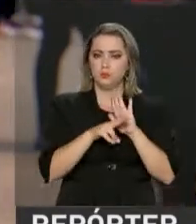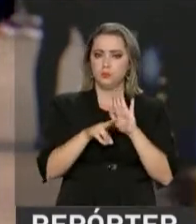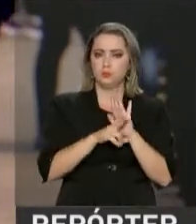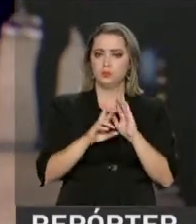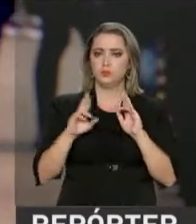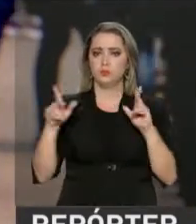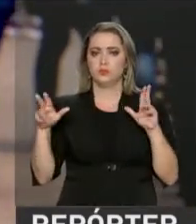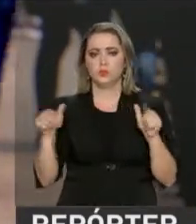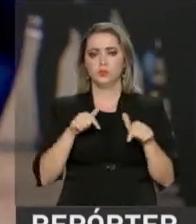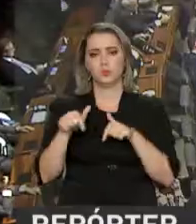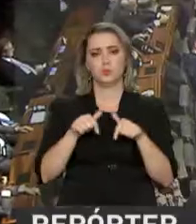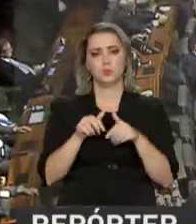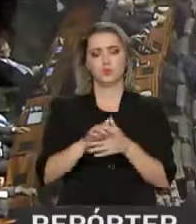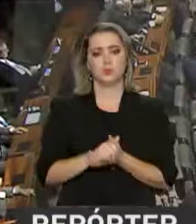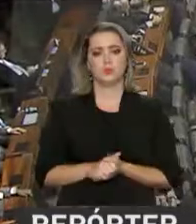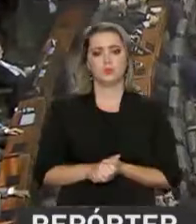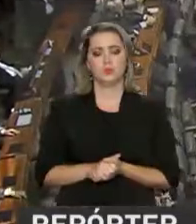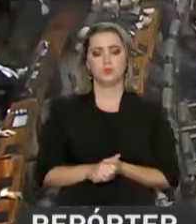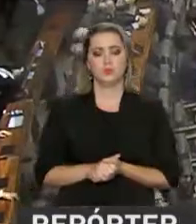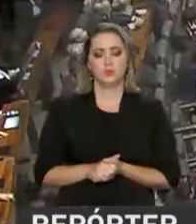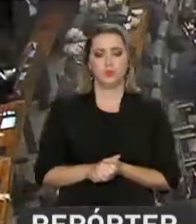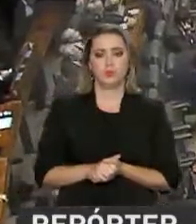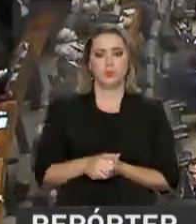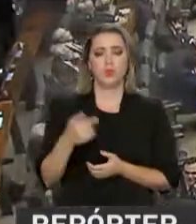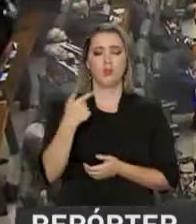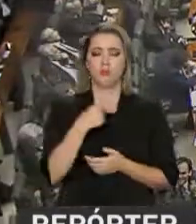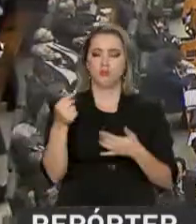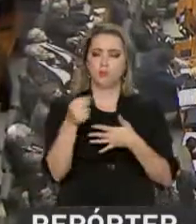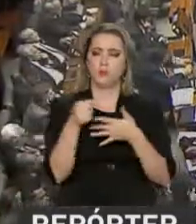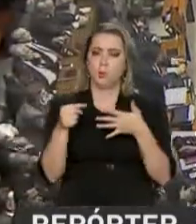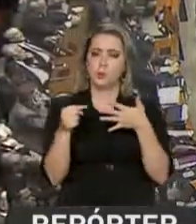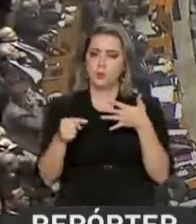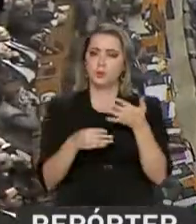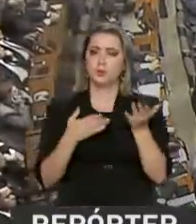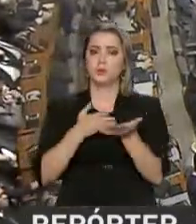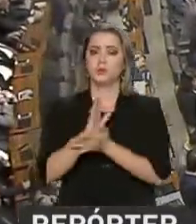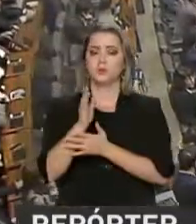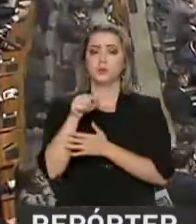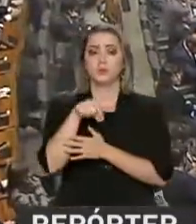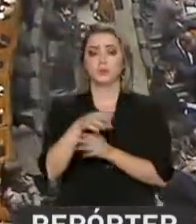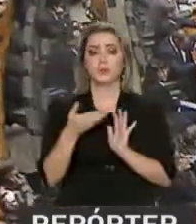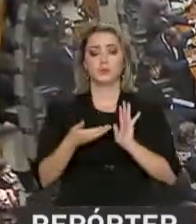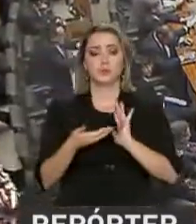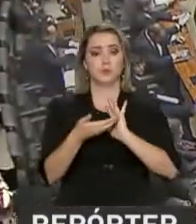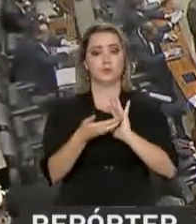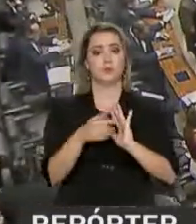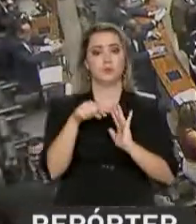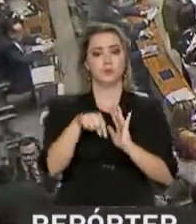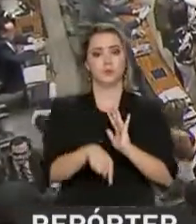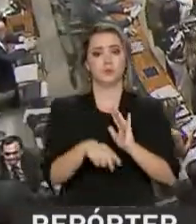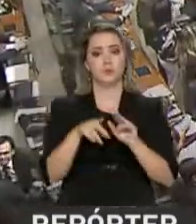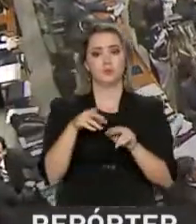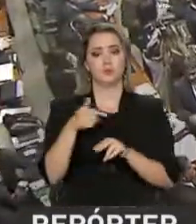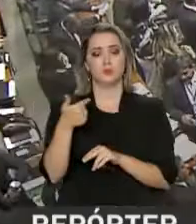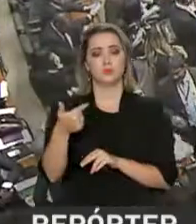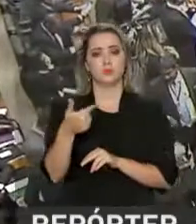de trabalho estes são alguns pontos do projeto aprovado na câmara dos deputados por